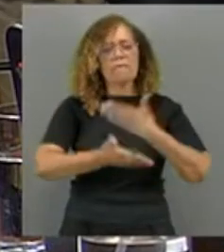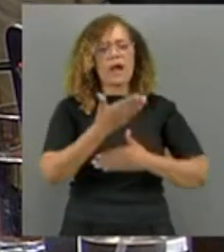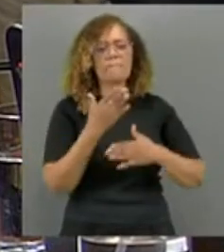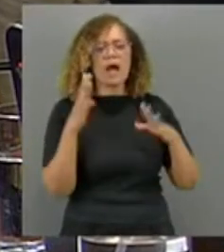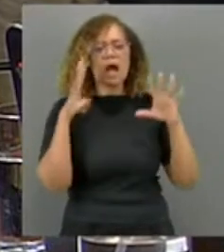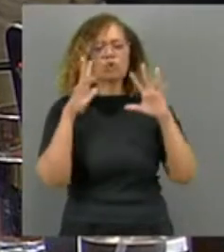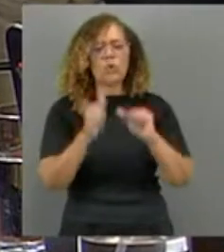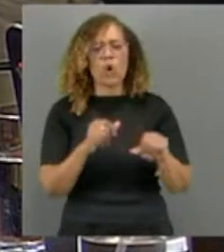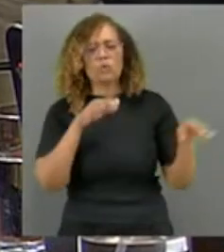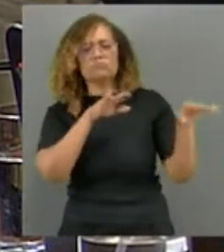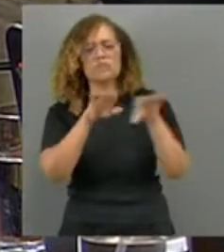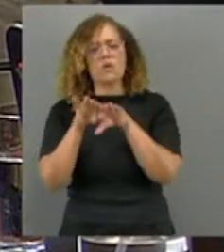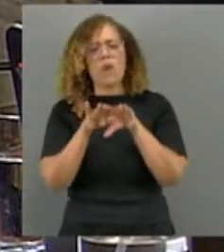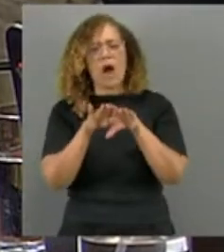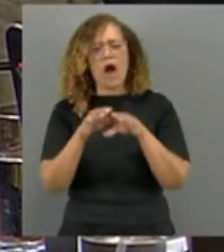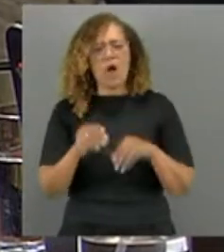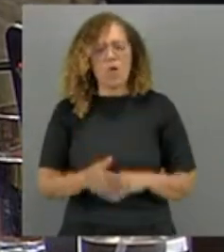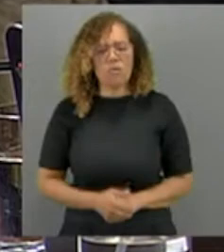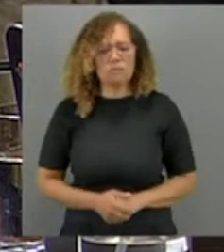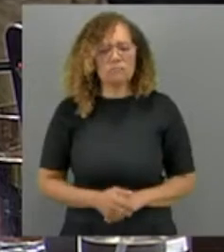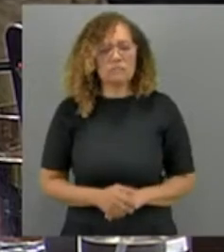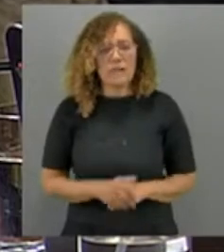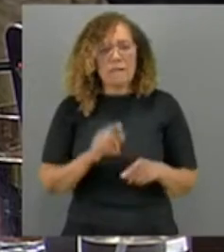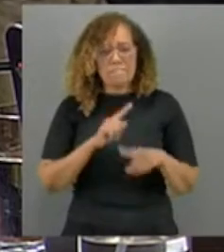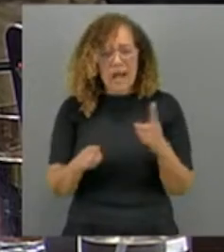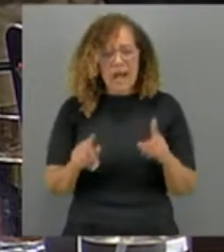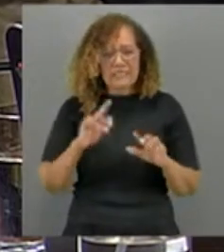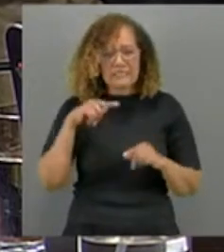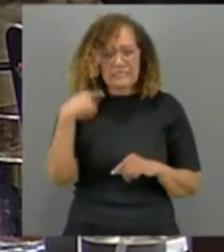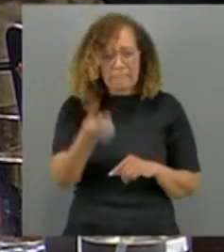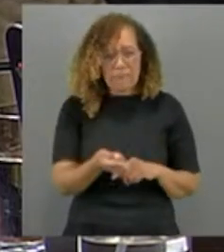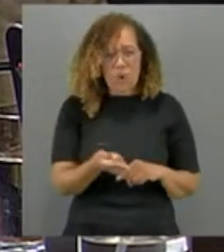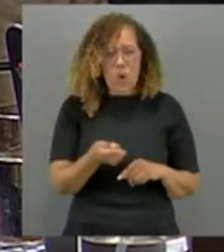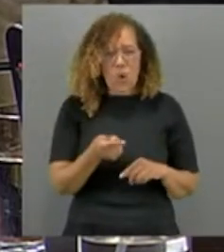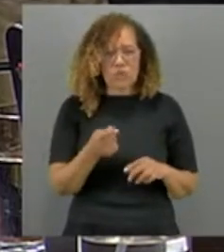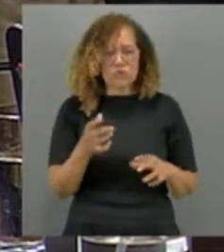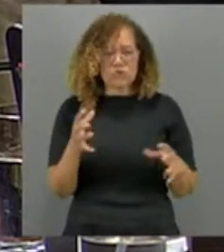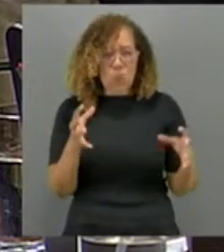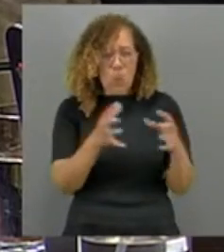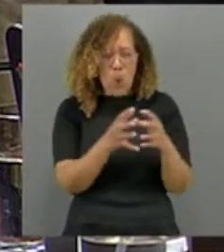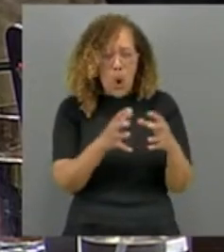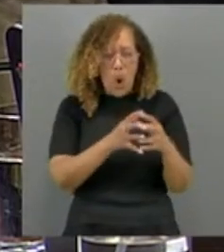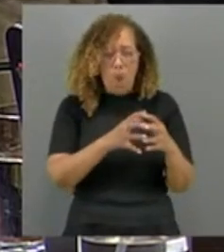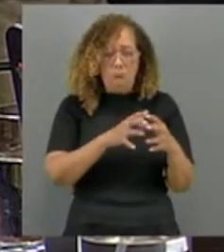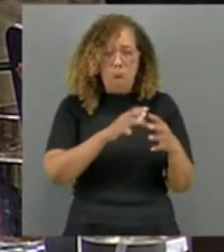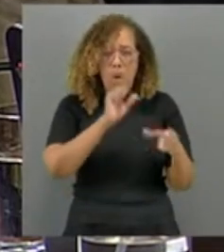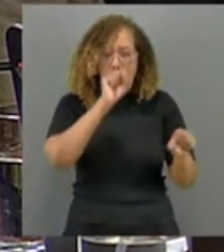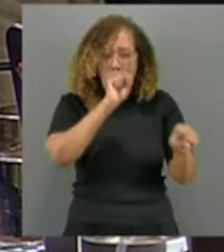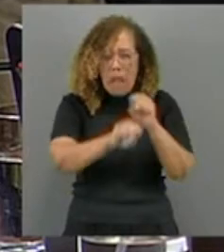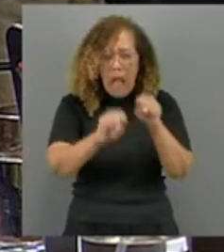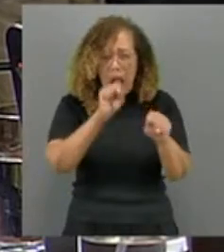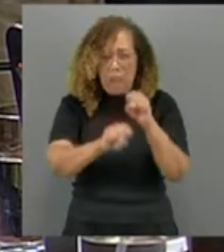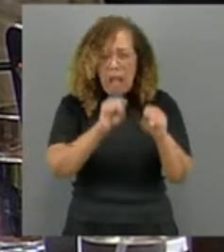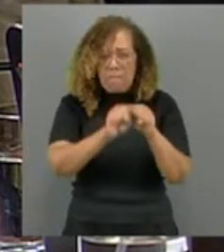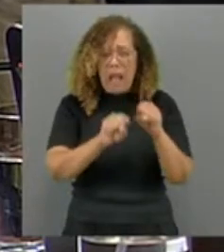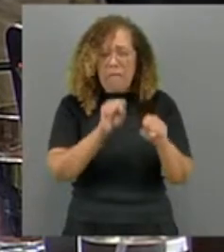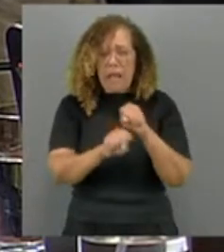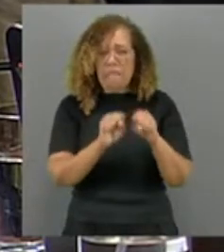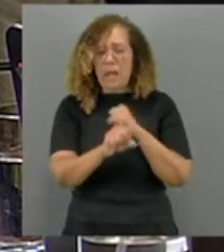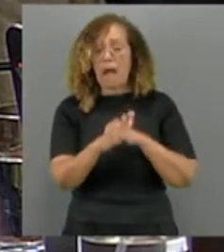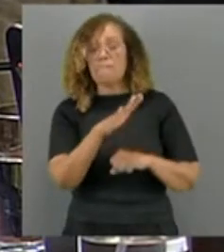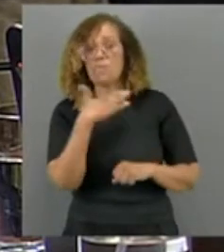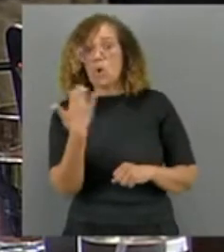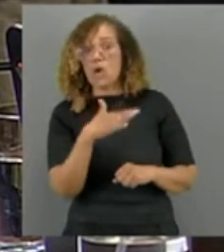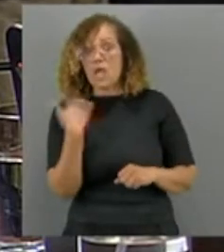Quando o genoma humano, e aí eu chamo a atenção dos senhores, que passaram muito tempo aqui nos últimos 4